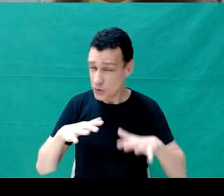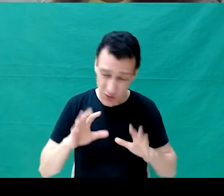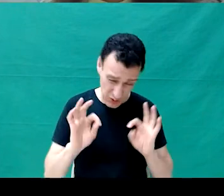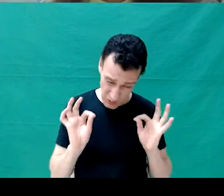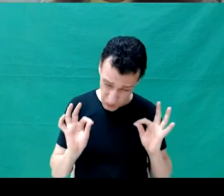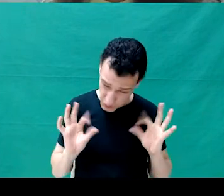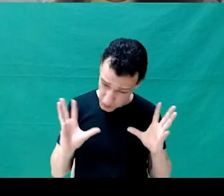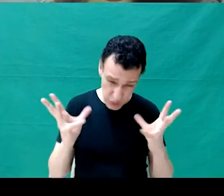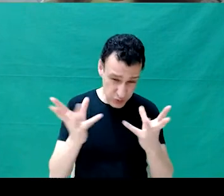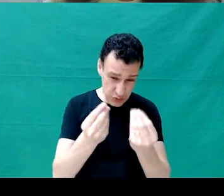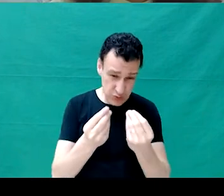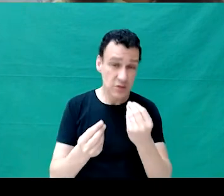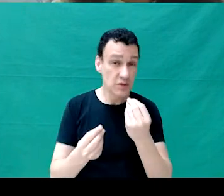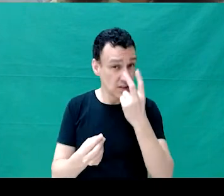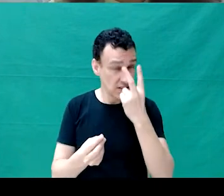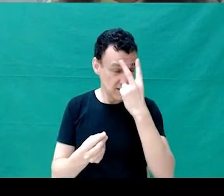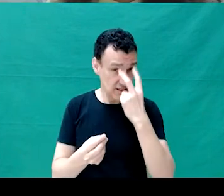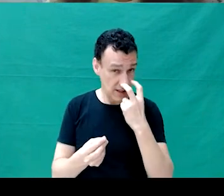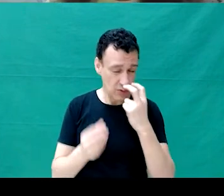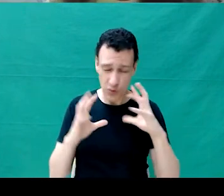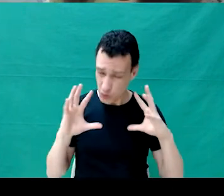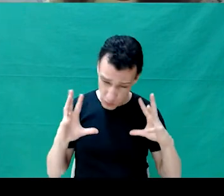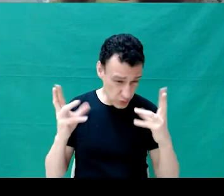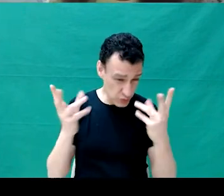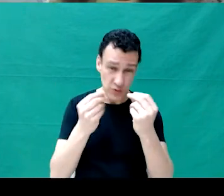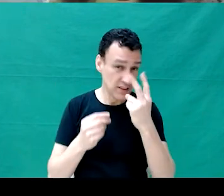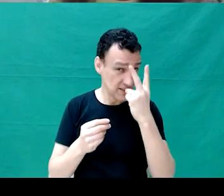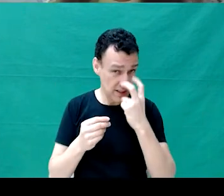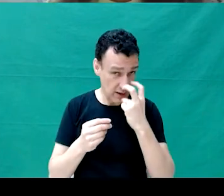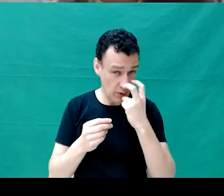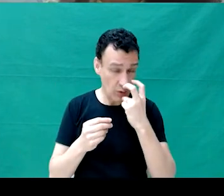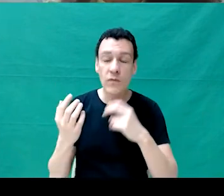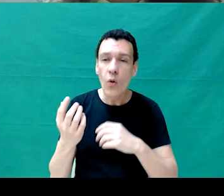consegue enxergar é superior a quem não enxerga. E isso